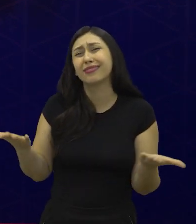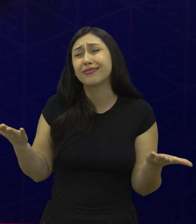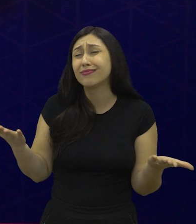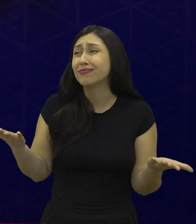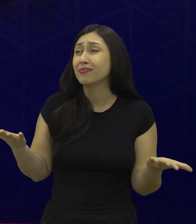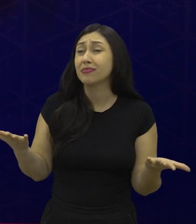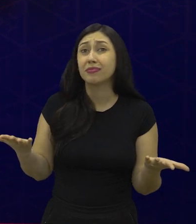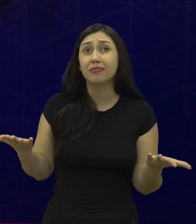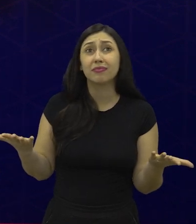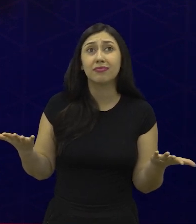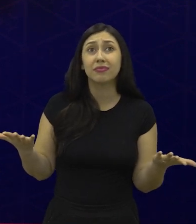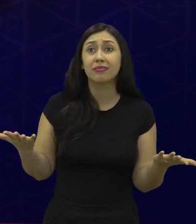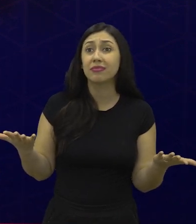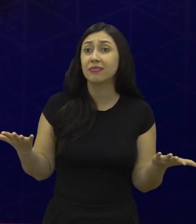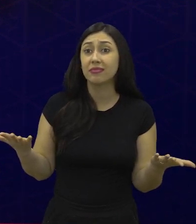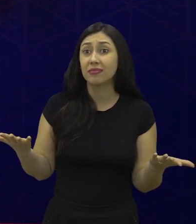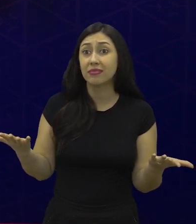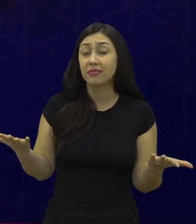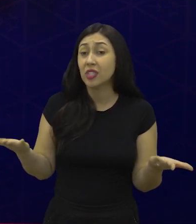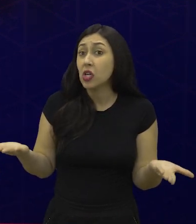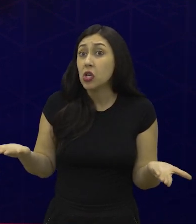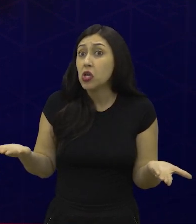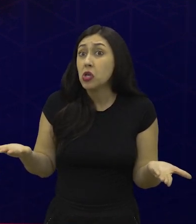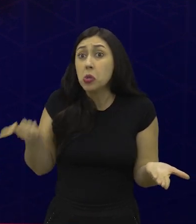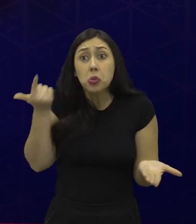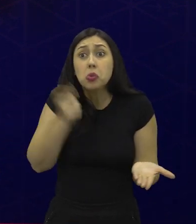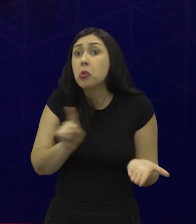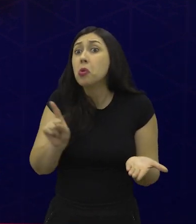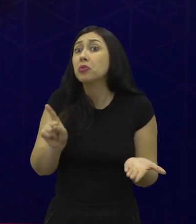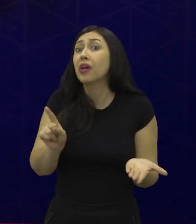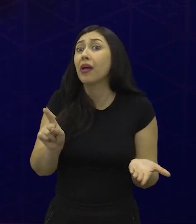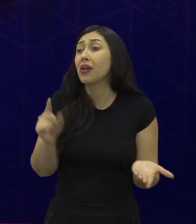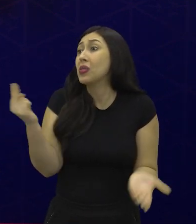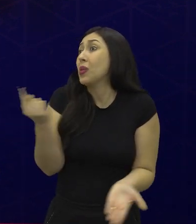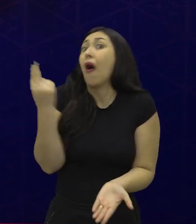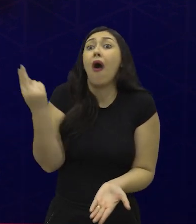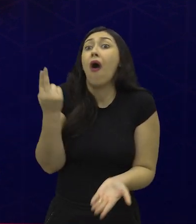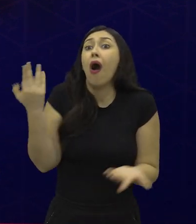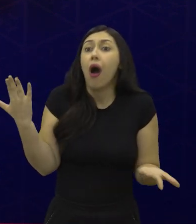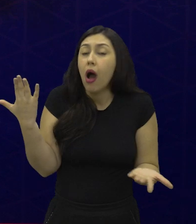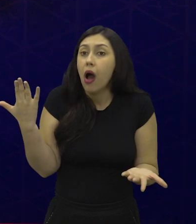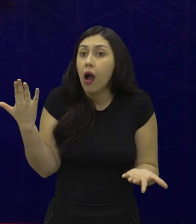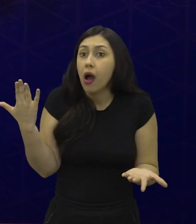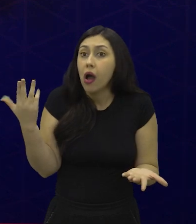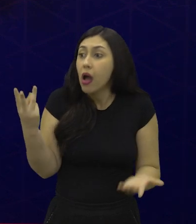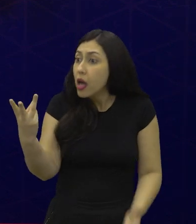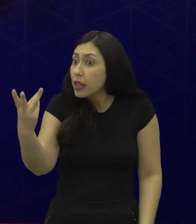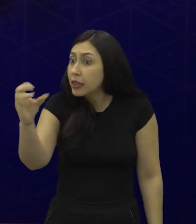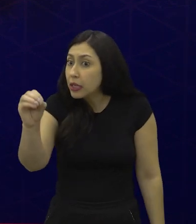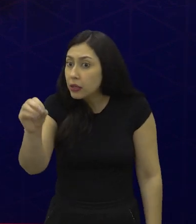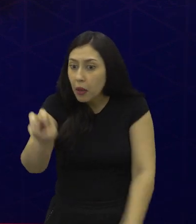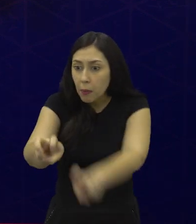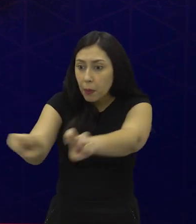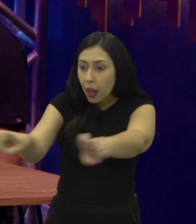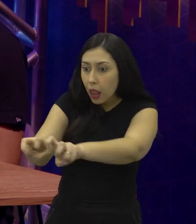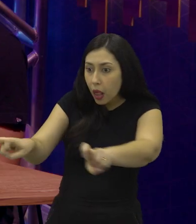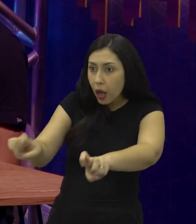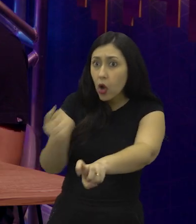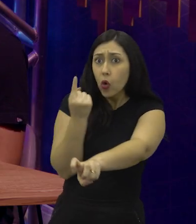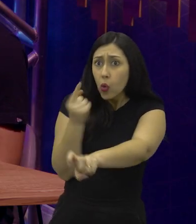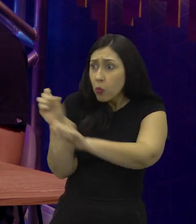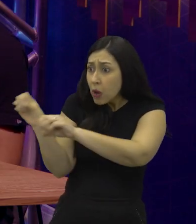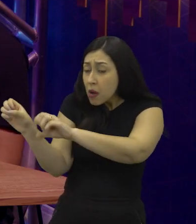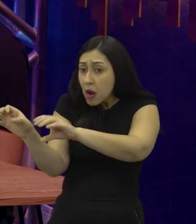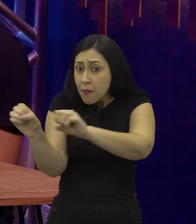sabe? E não vai dar, não vai conseguir. São 30, 40 contra um dentro de uma sala de aula.